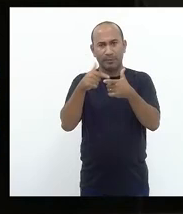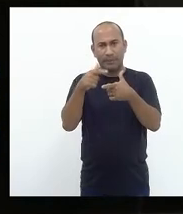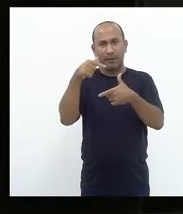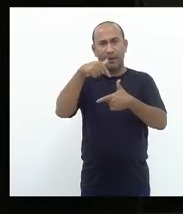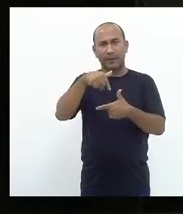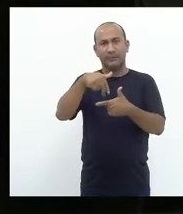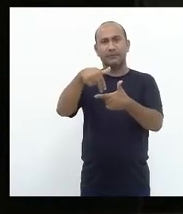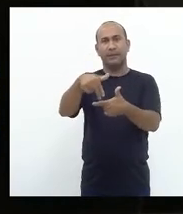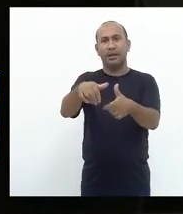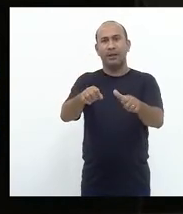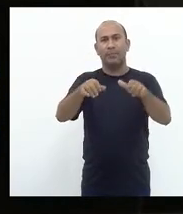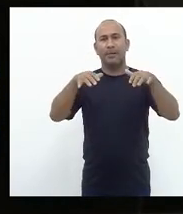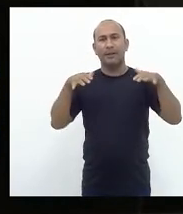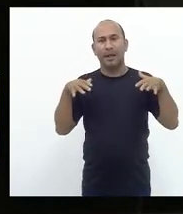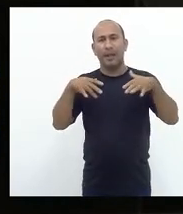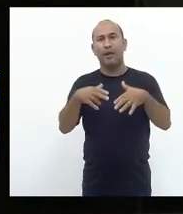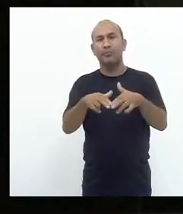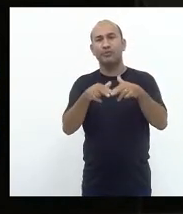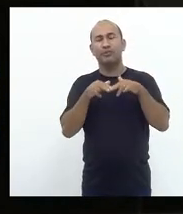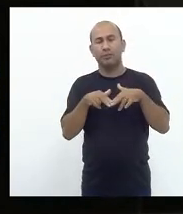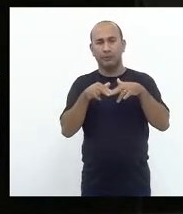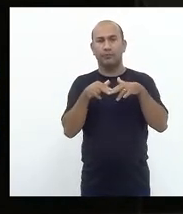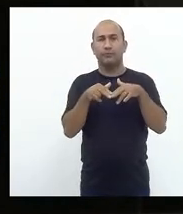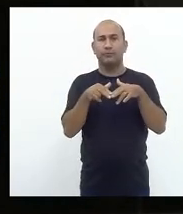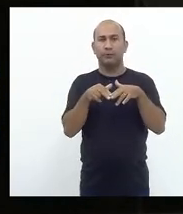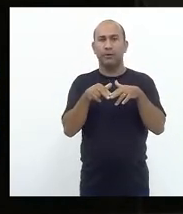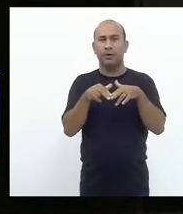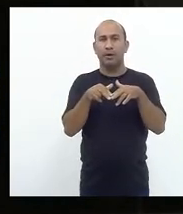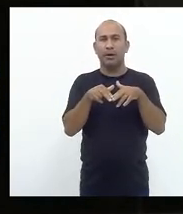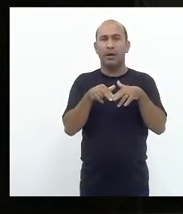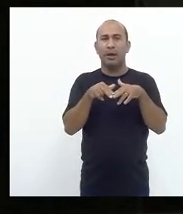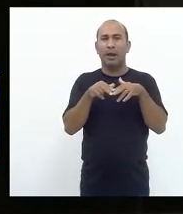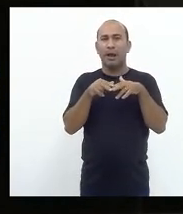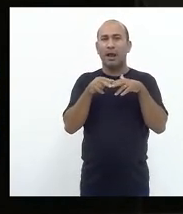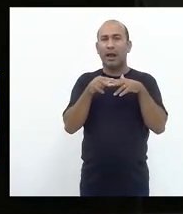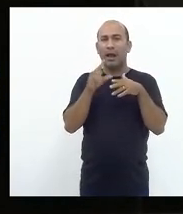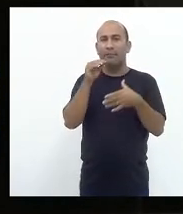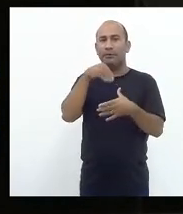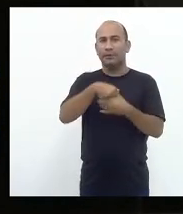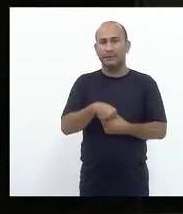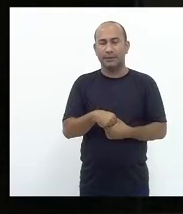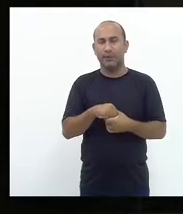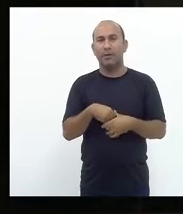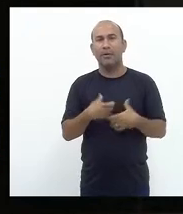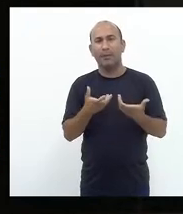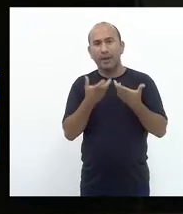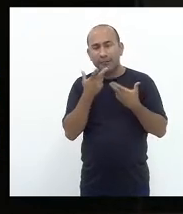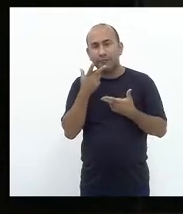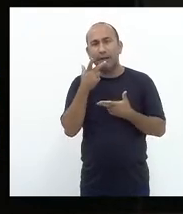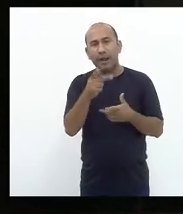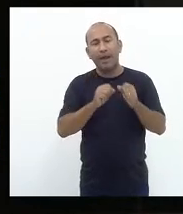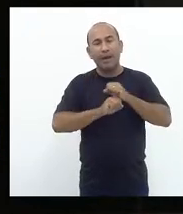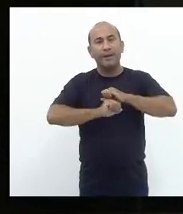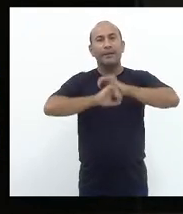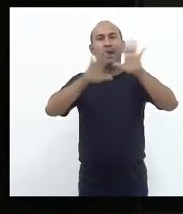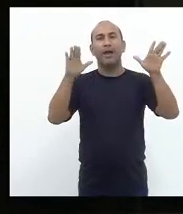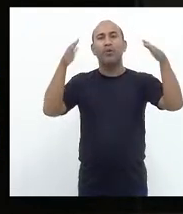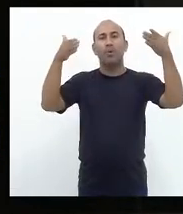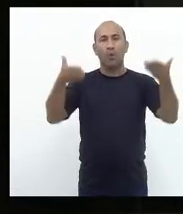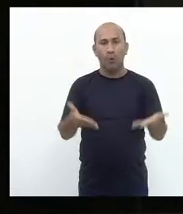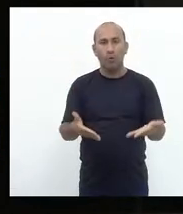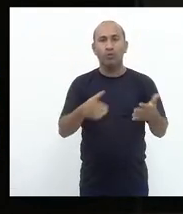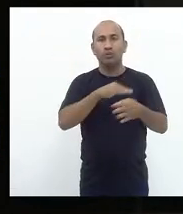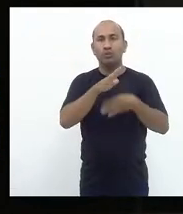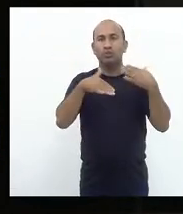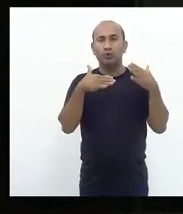às votações a favor do leilão. Então eu queria dizer e deixar bem claro que hoje, todo